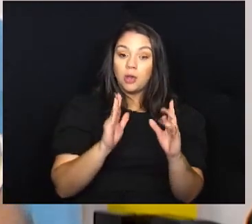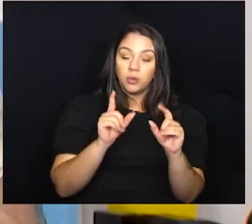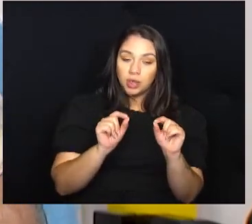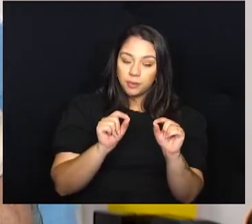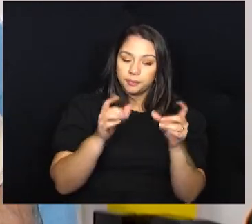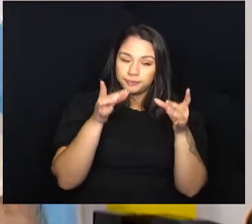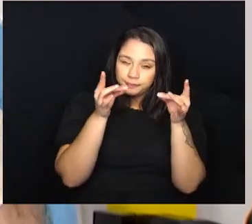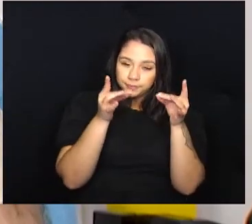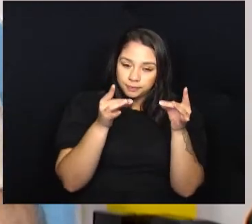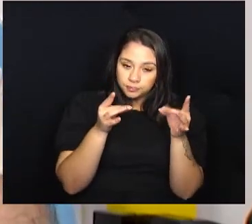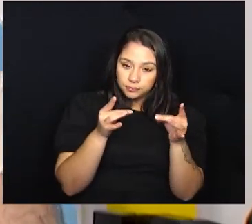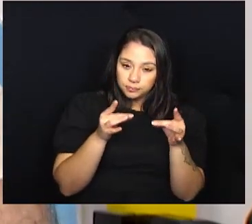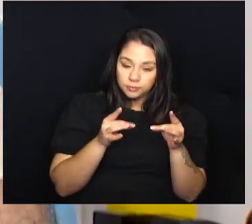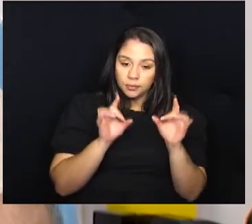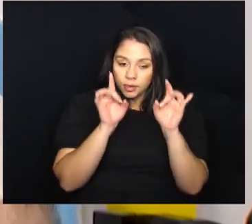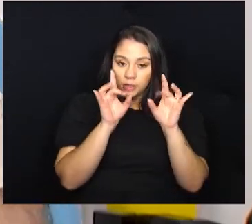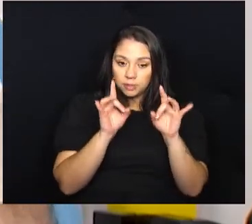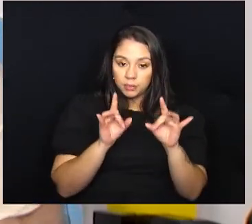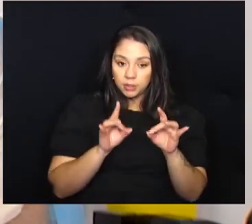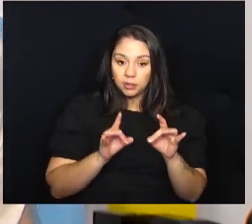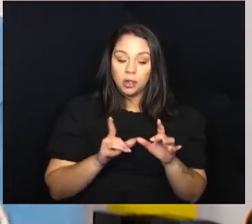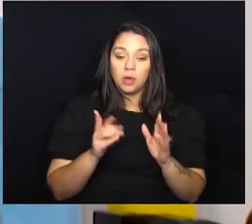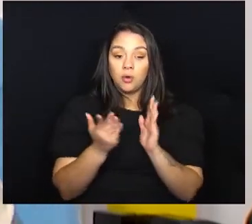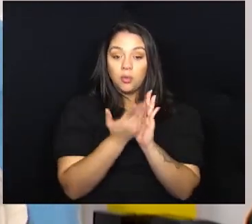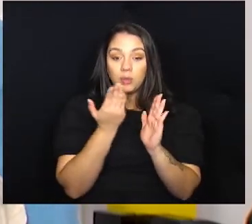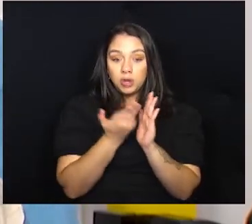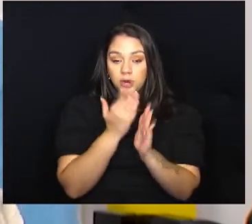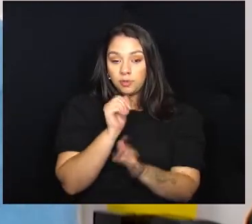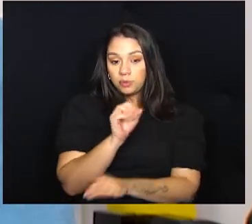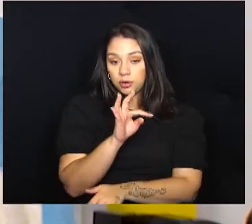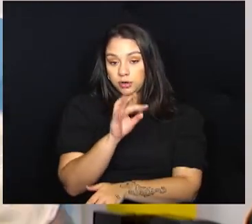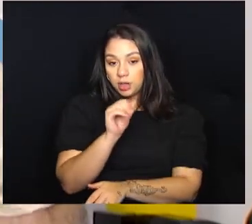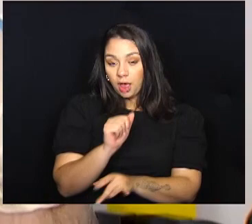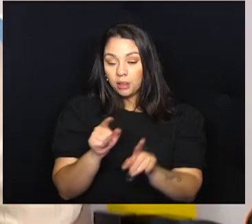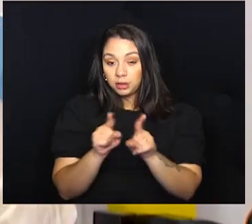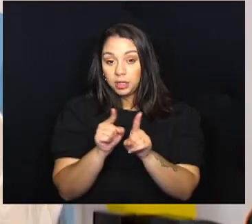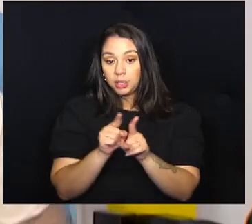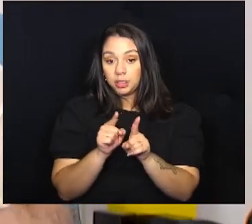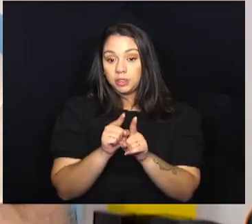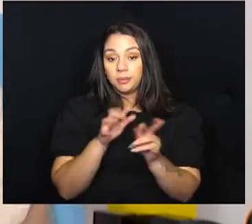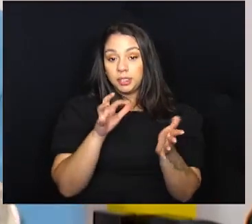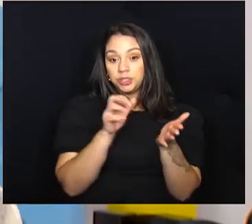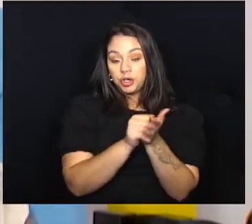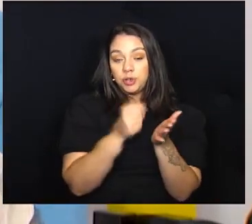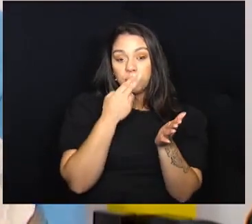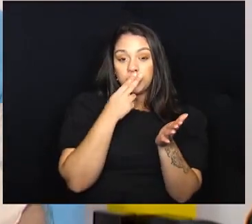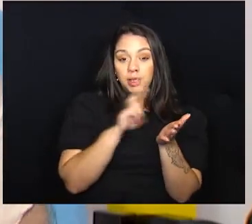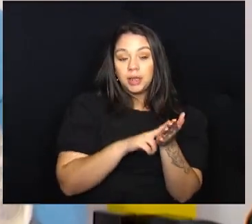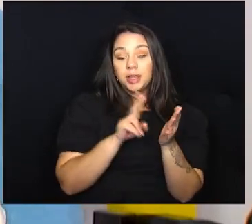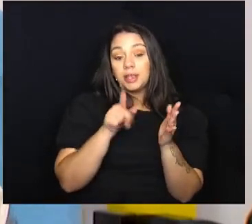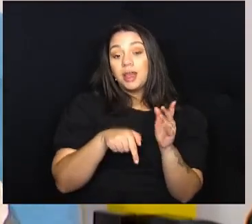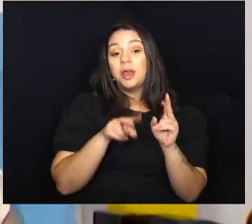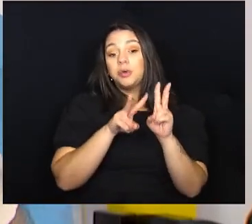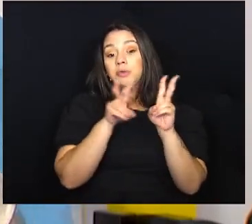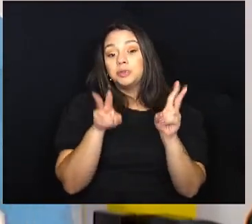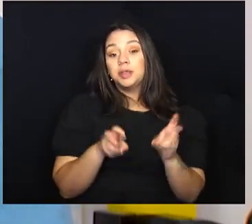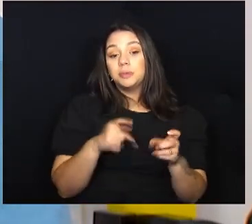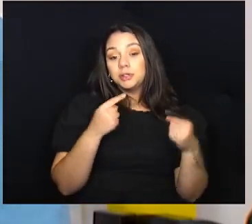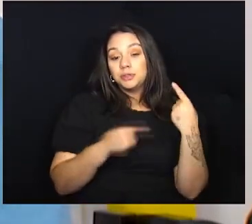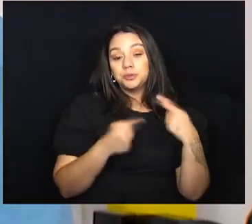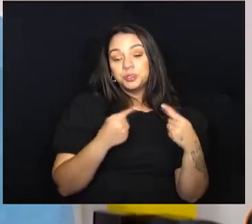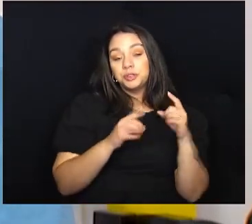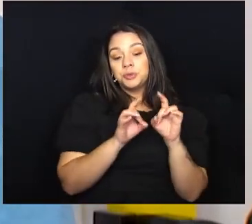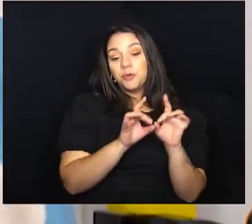minucioso, especialmente com os livros de atas e de registros de correspondência, que é ver os assuntos que eram tratados em cada um